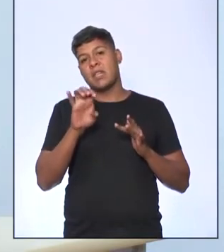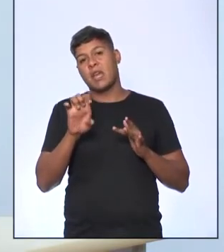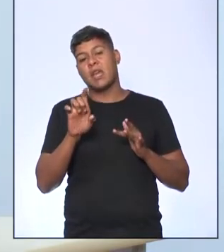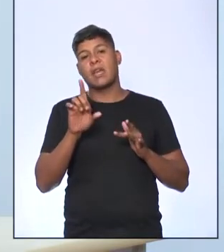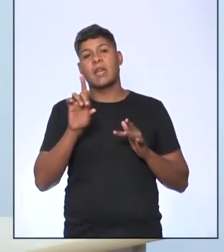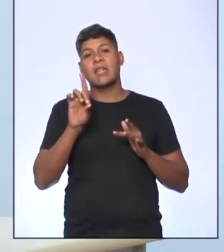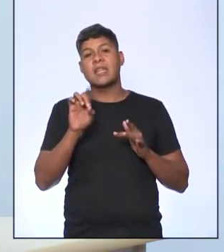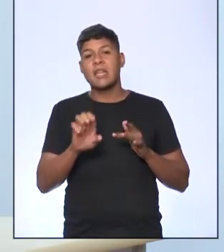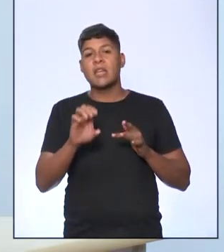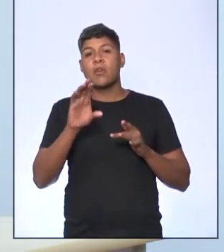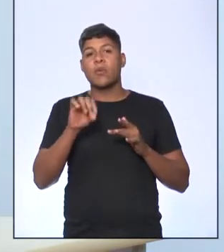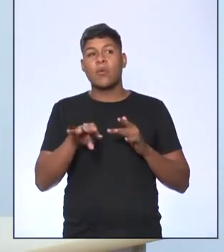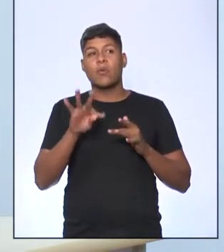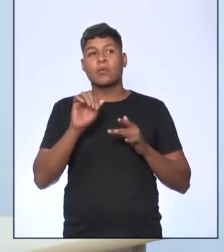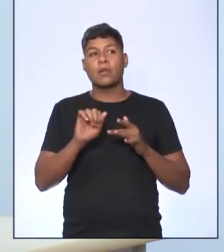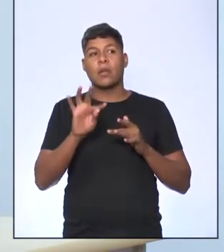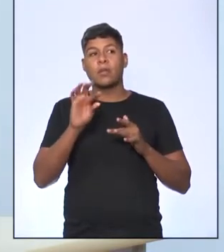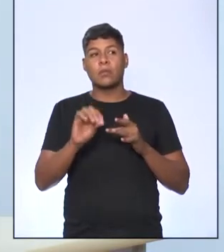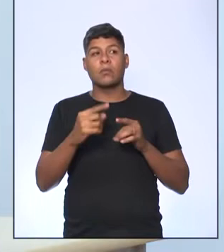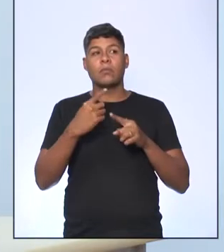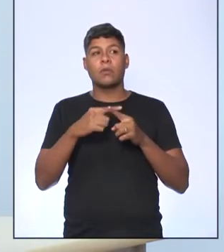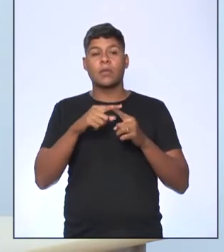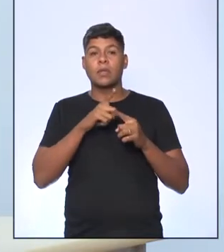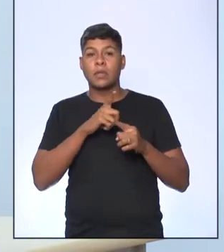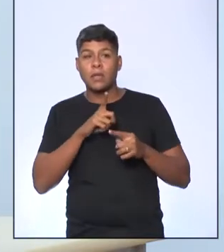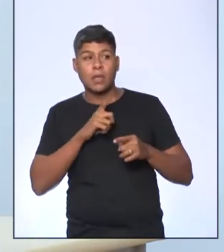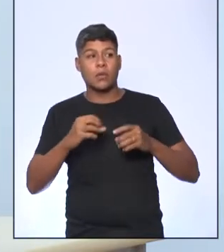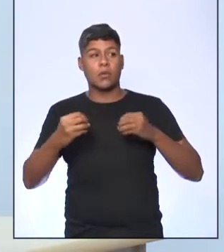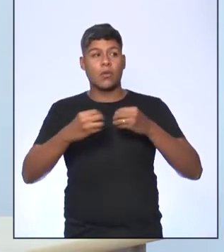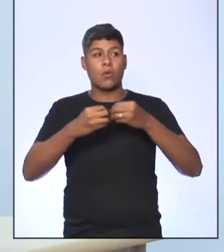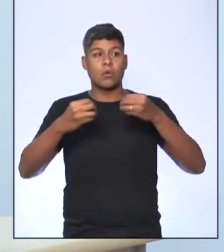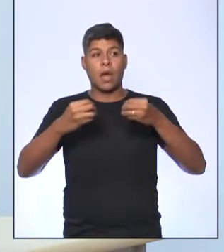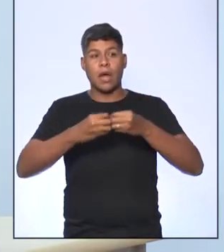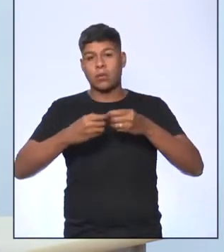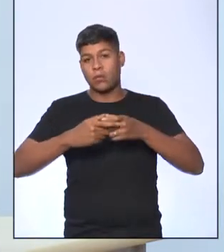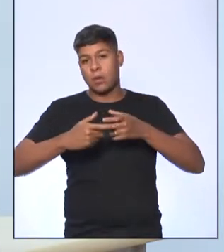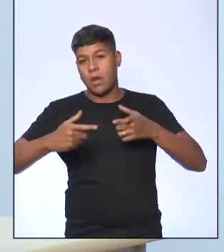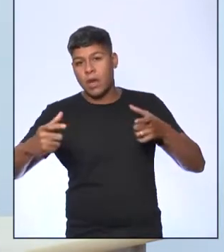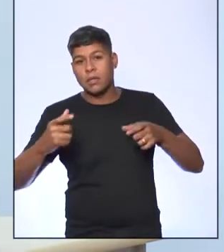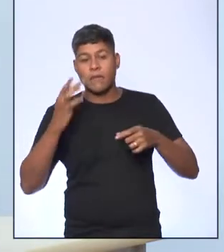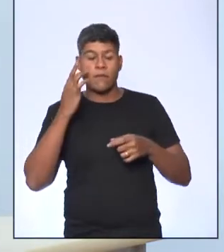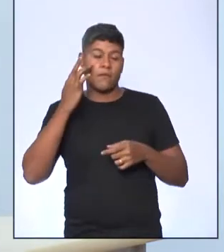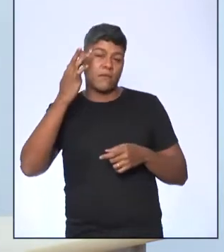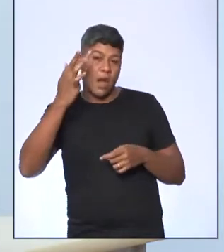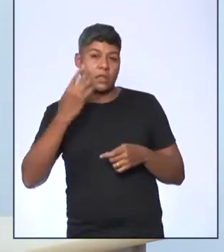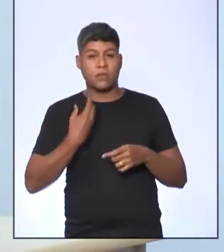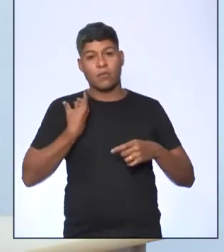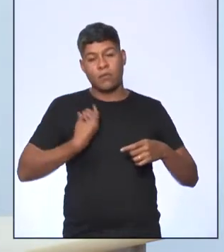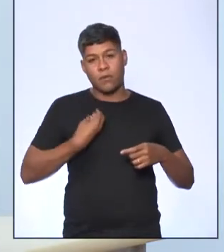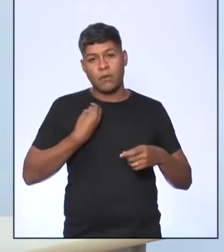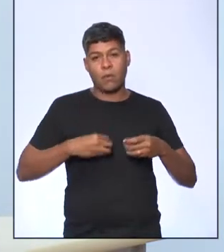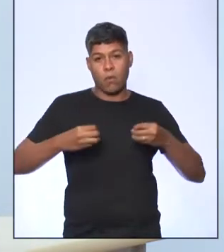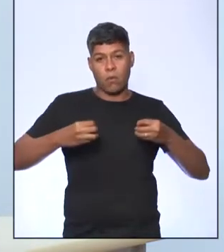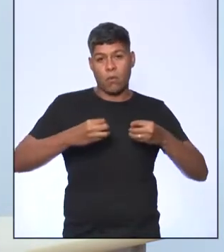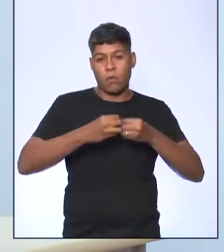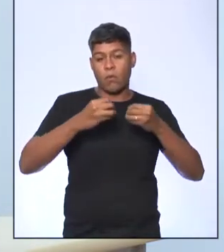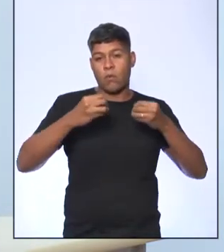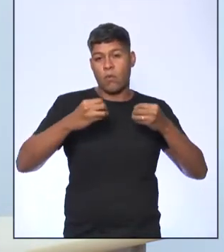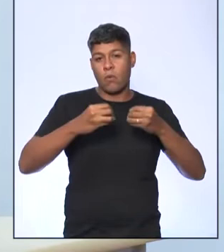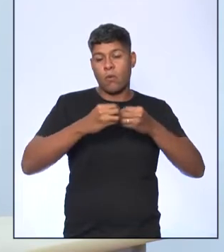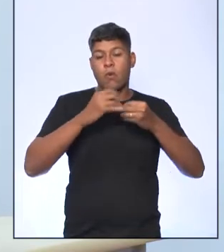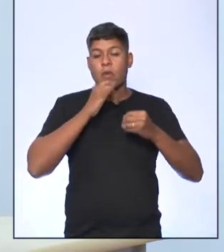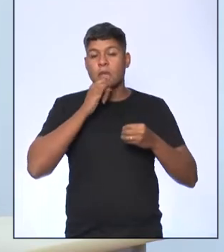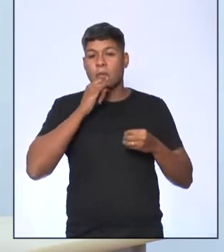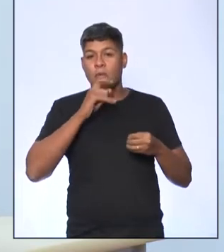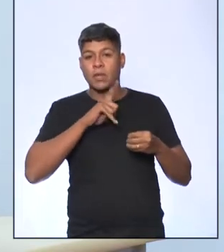com as colisões, porque se eu tenho uma superfície de contato grande, é muito mais fácil eu colidir. Imagina só que a gente tem